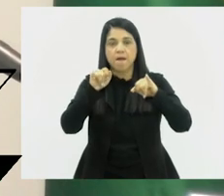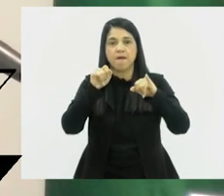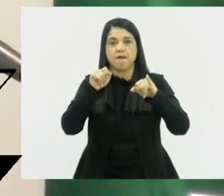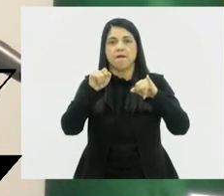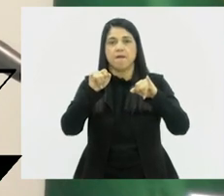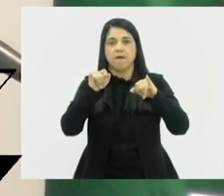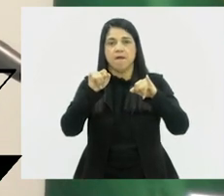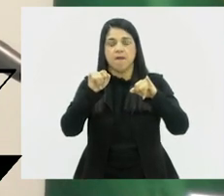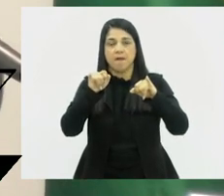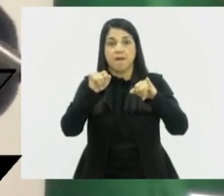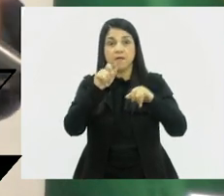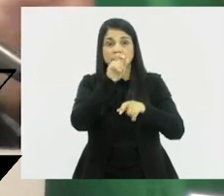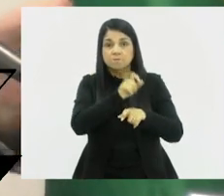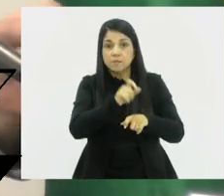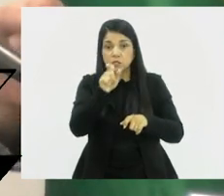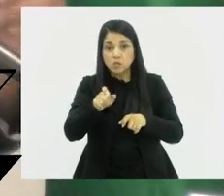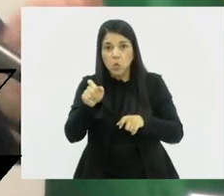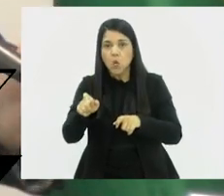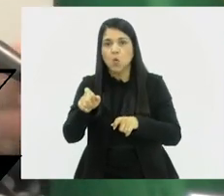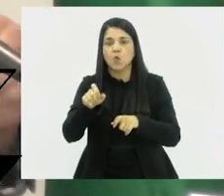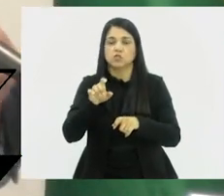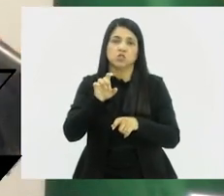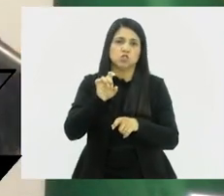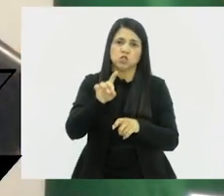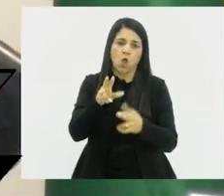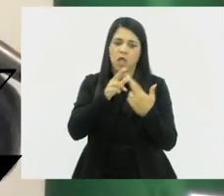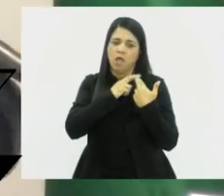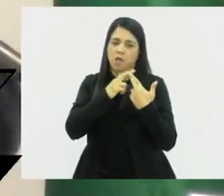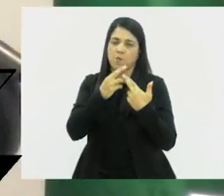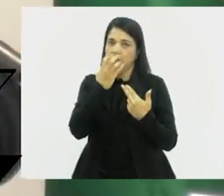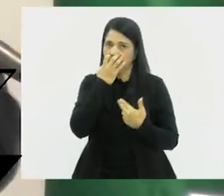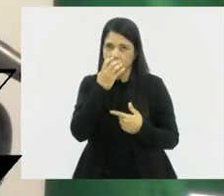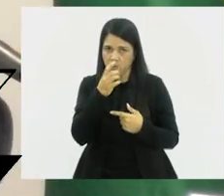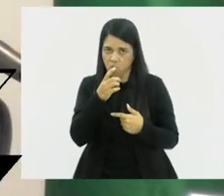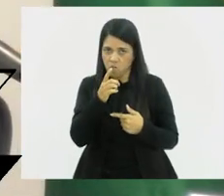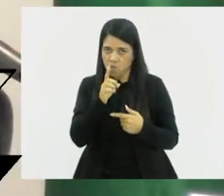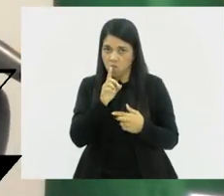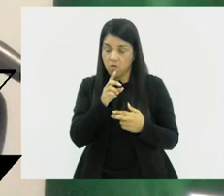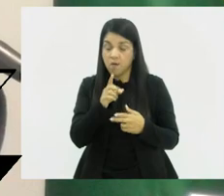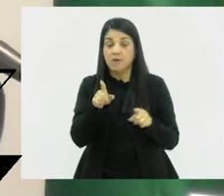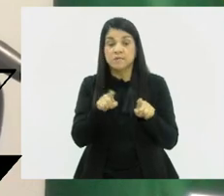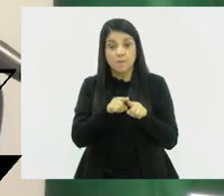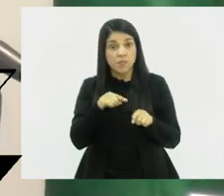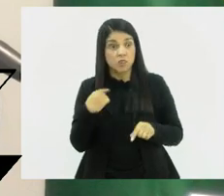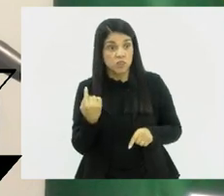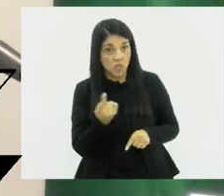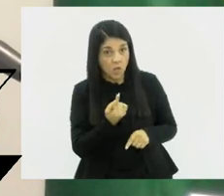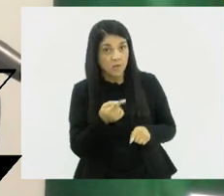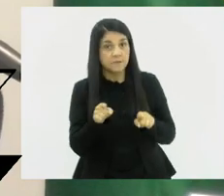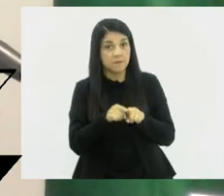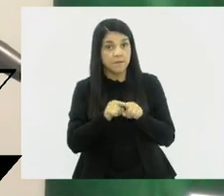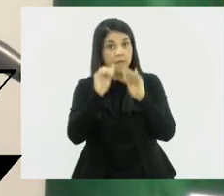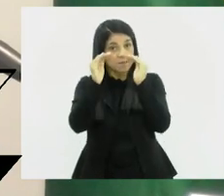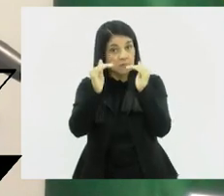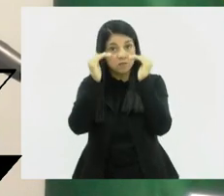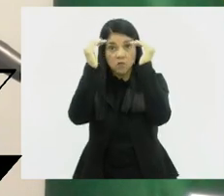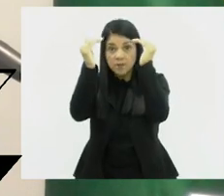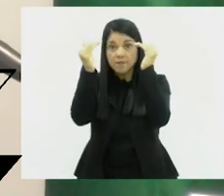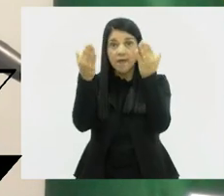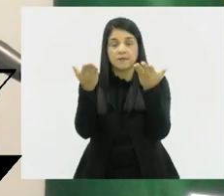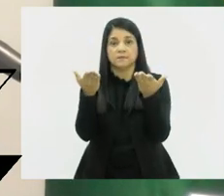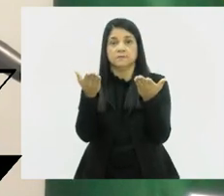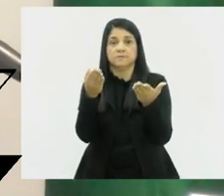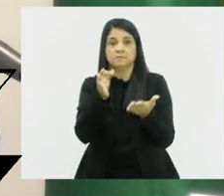só as pessoas tutoras de cães, mas também nós e também as autoridades que estão na ponta ali sem saber o que